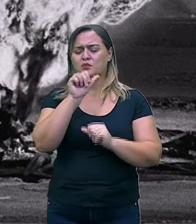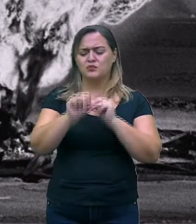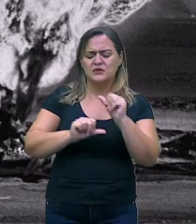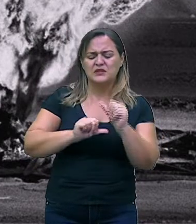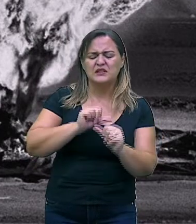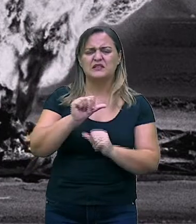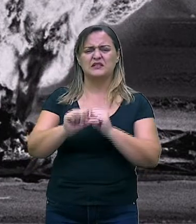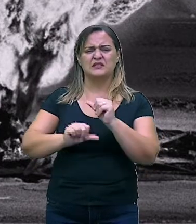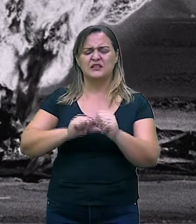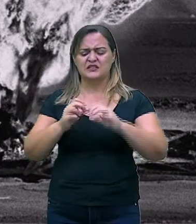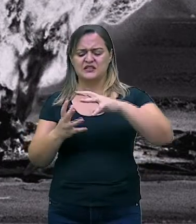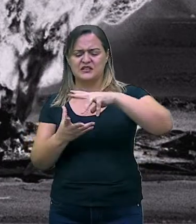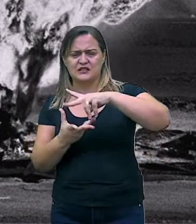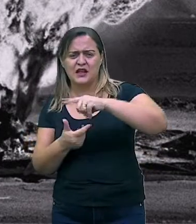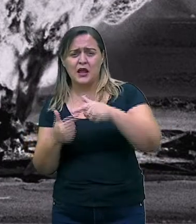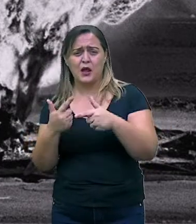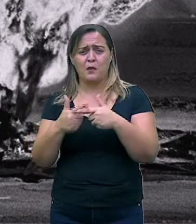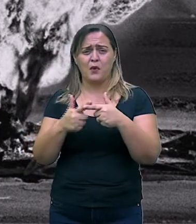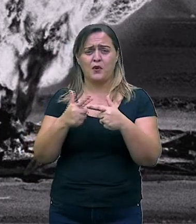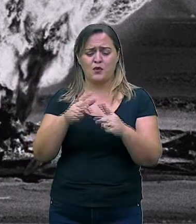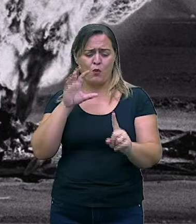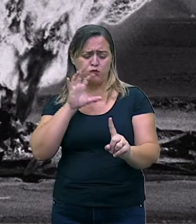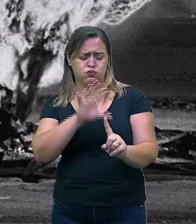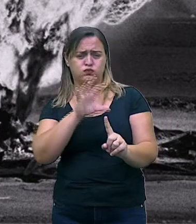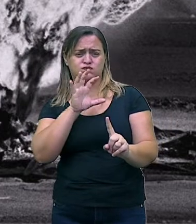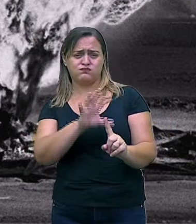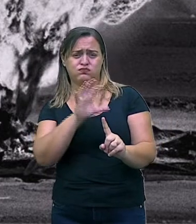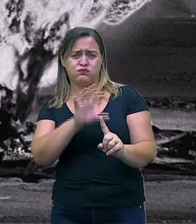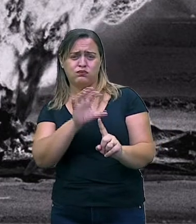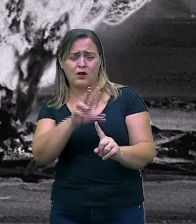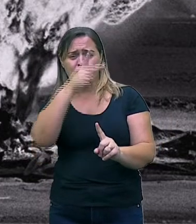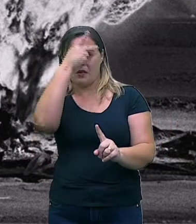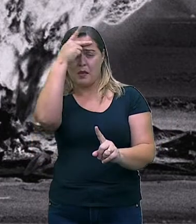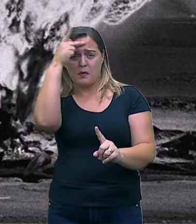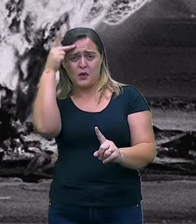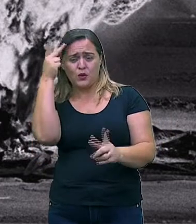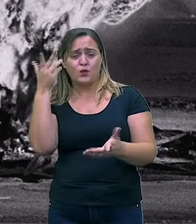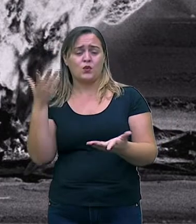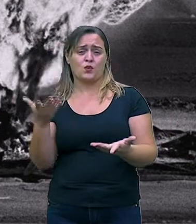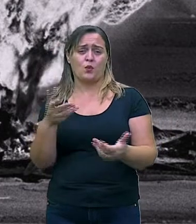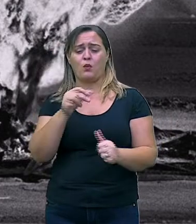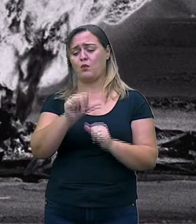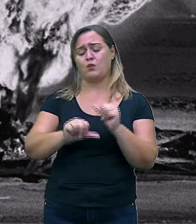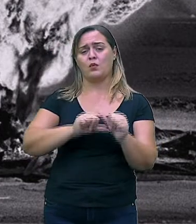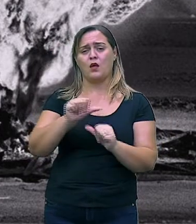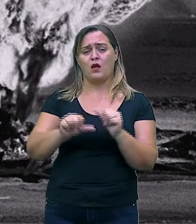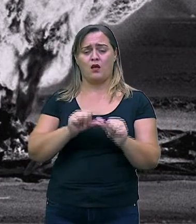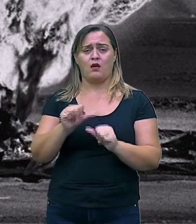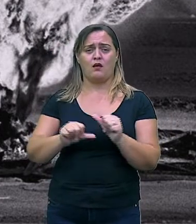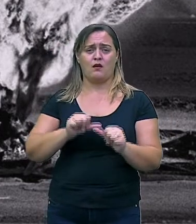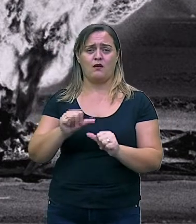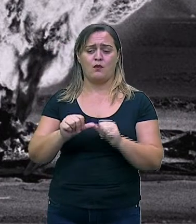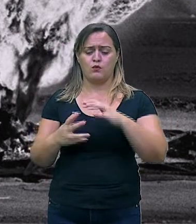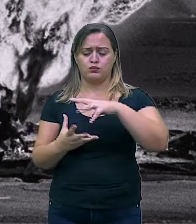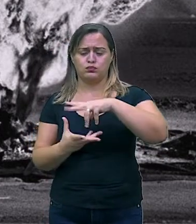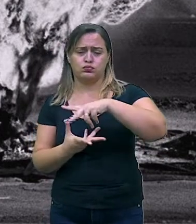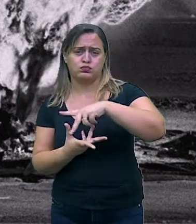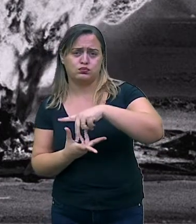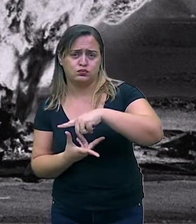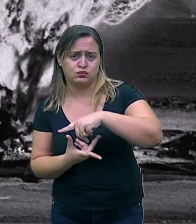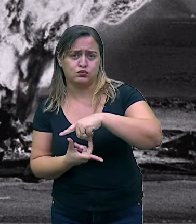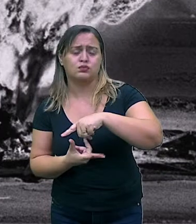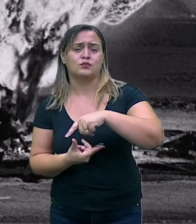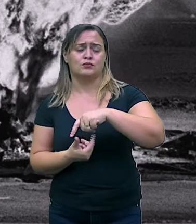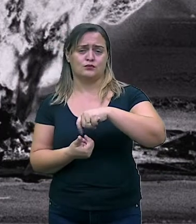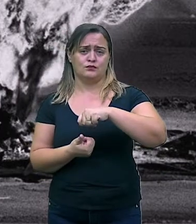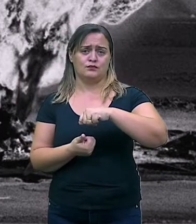interferência que o homem vem fazendo junto ao planeta Terra, né? Entendendo que a humanidade e a